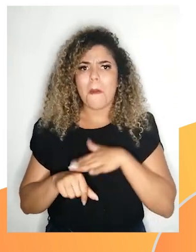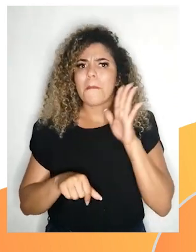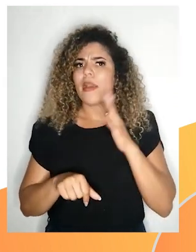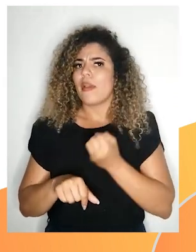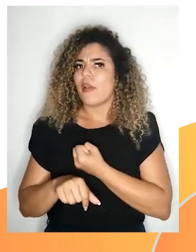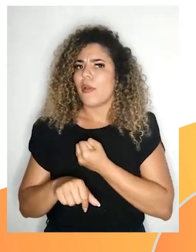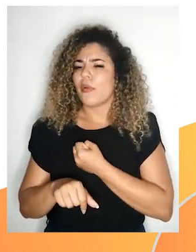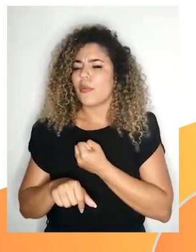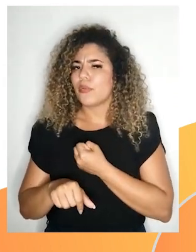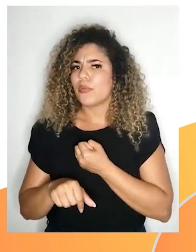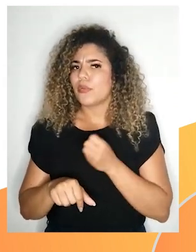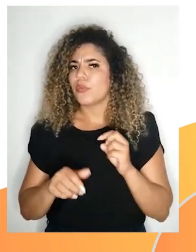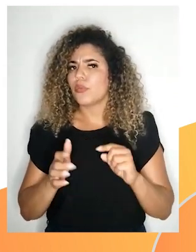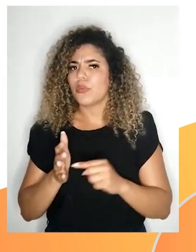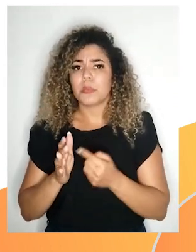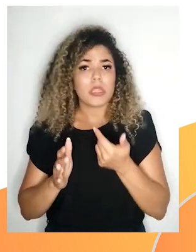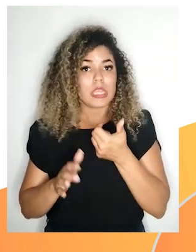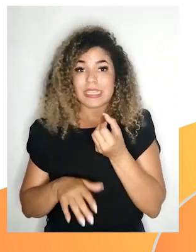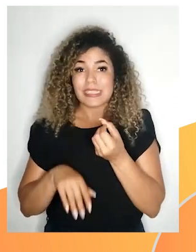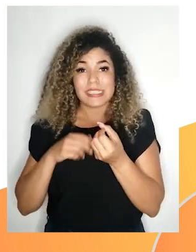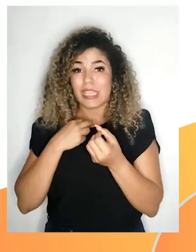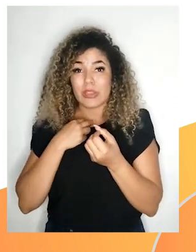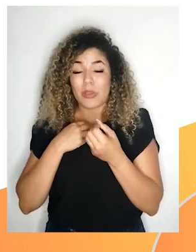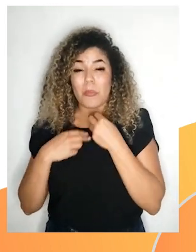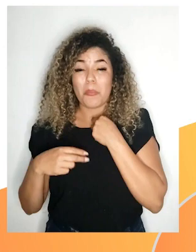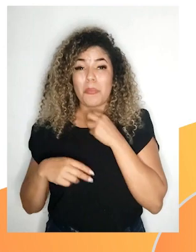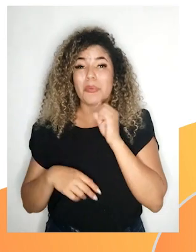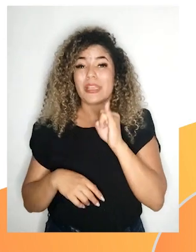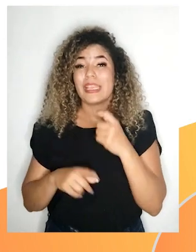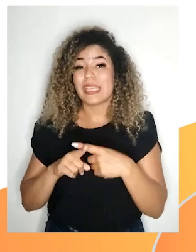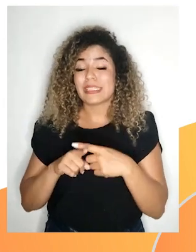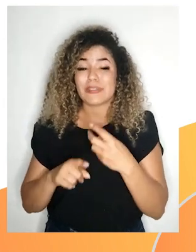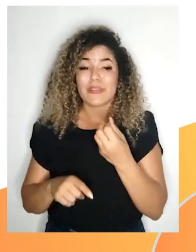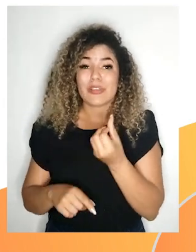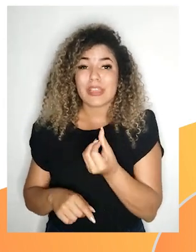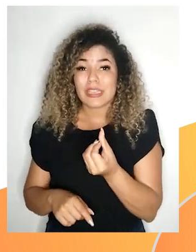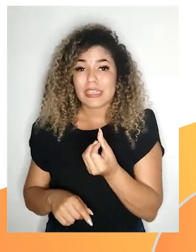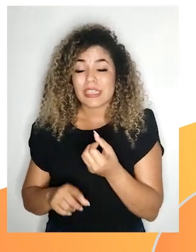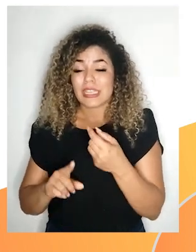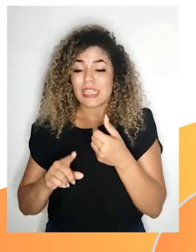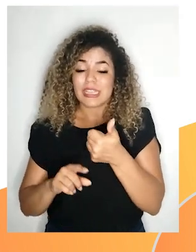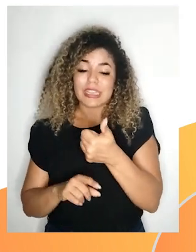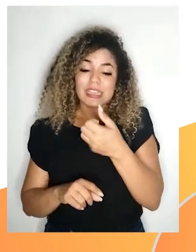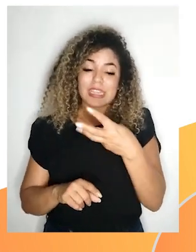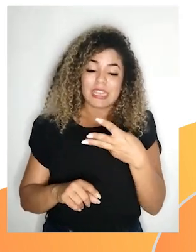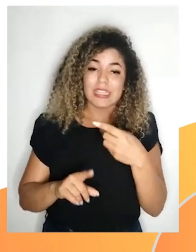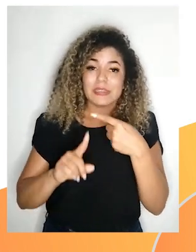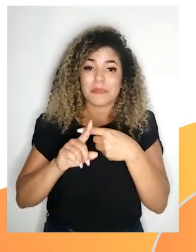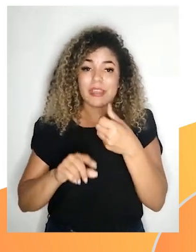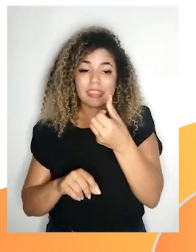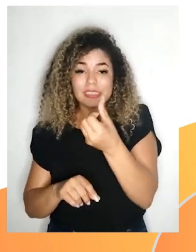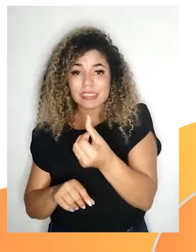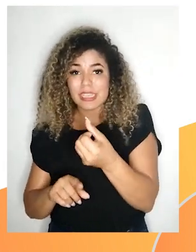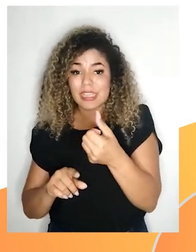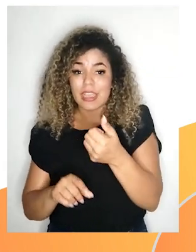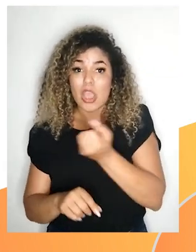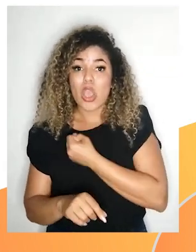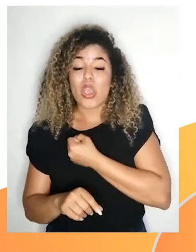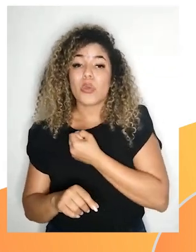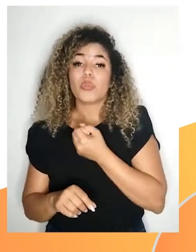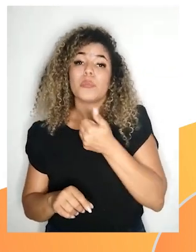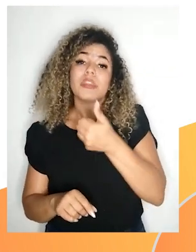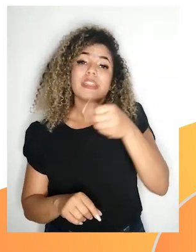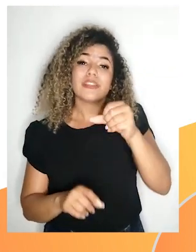possível, né, ele não tirar 6, porque se ele tirar 6, 13 mais 6 é 19, e se ele cair na casa 19,